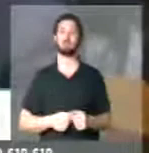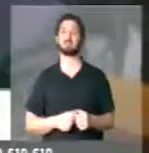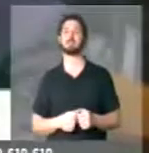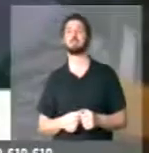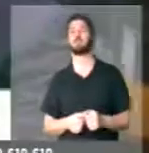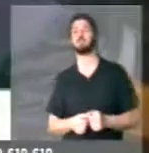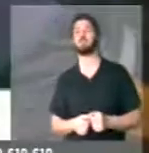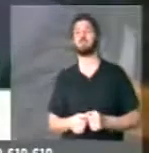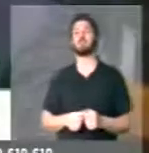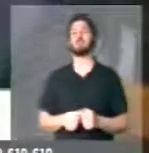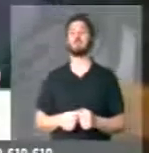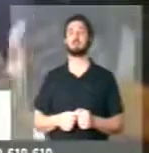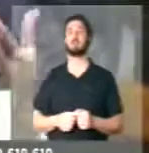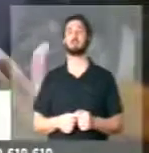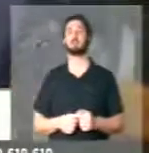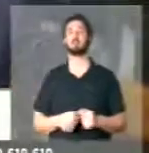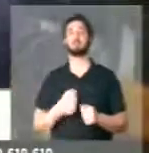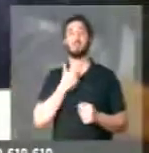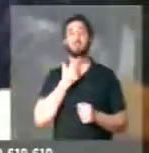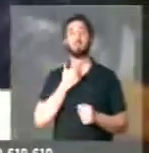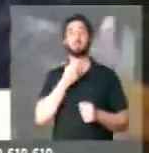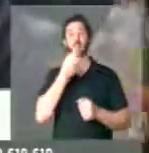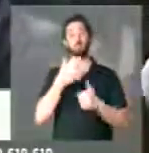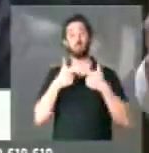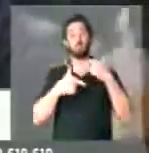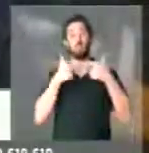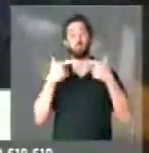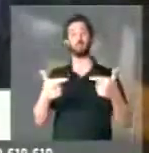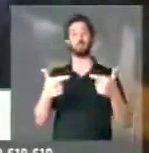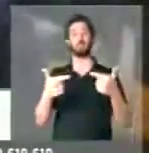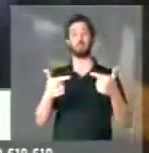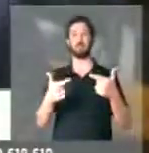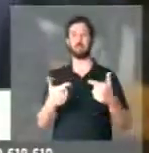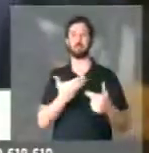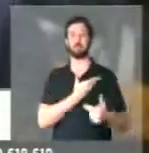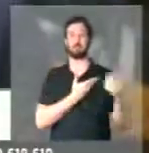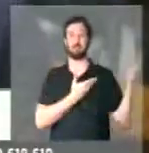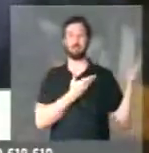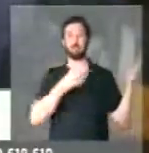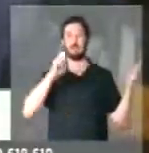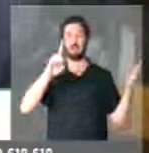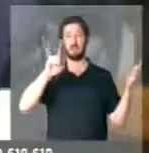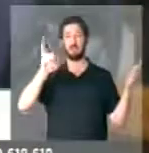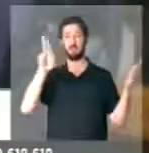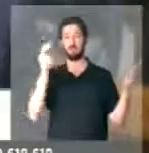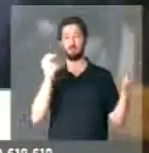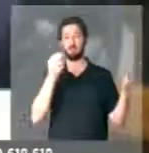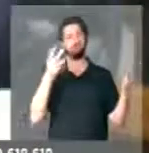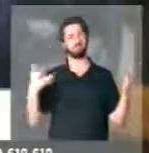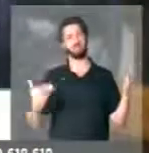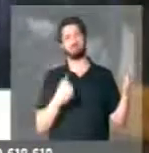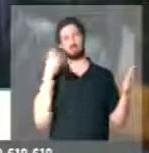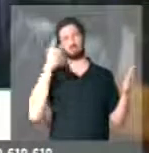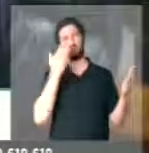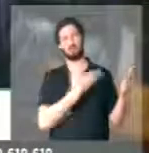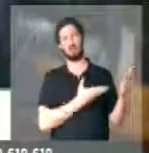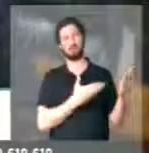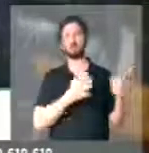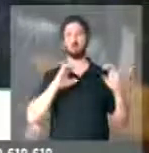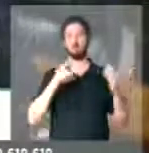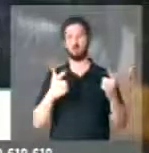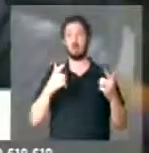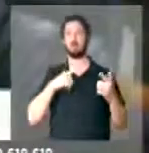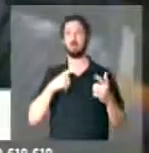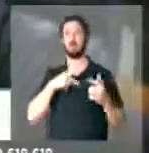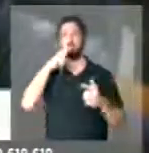agraciados pela população com um mandato, nosso desejo de boa sorte. E ao querido amigo Edinho, excelente parlamentar, não é à toa que